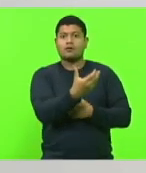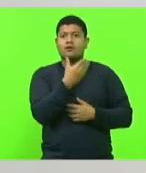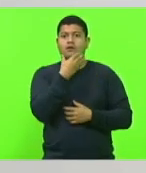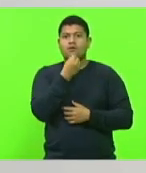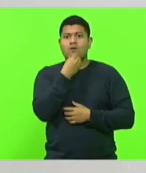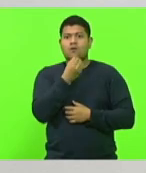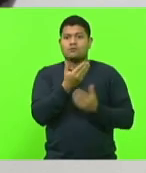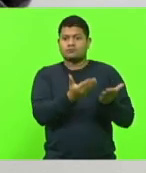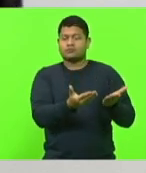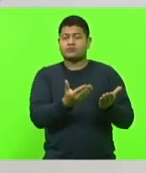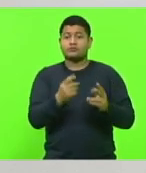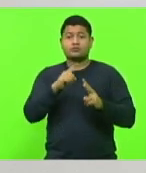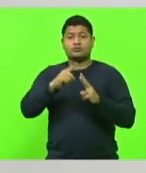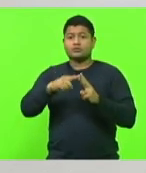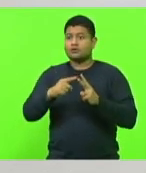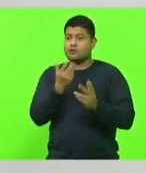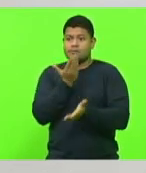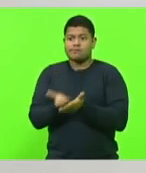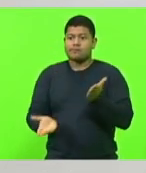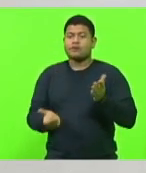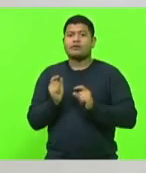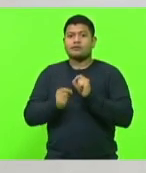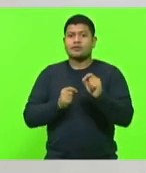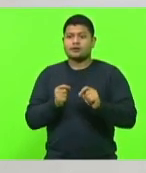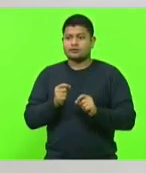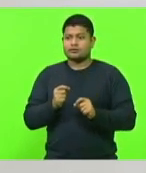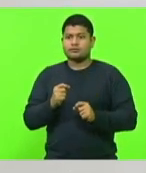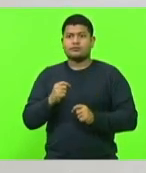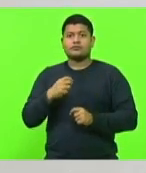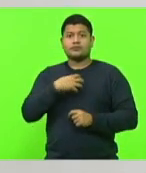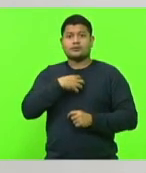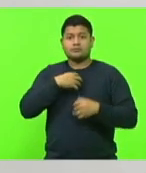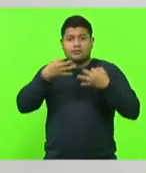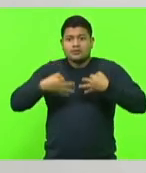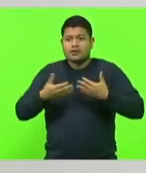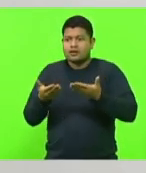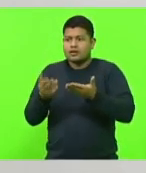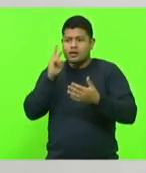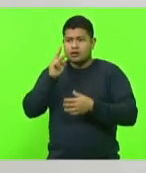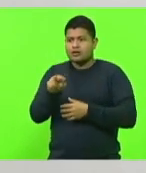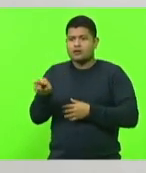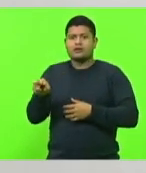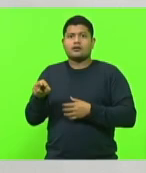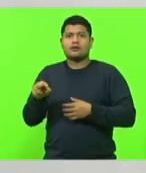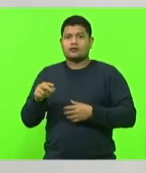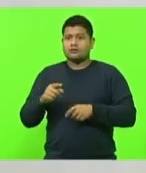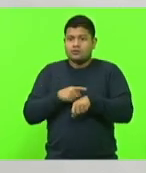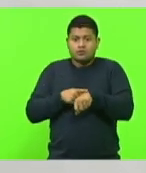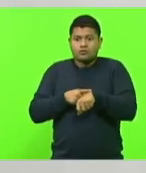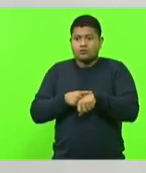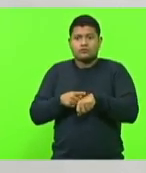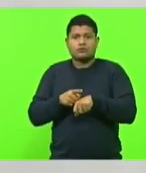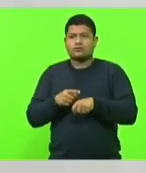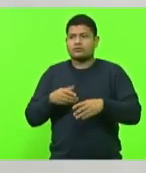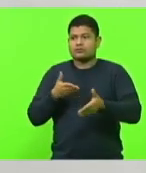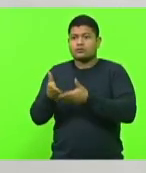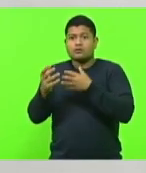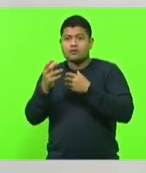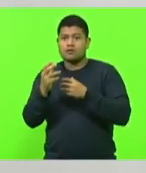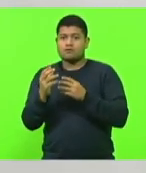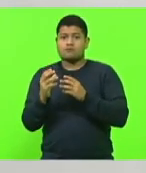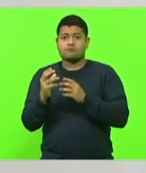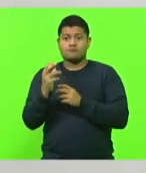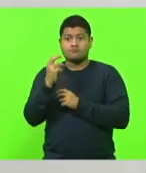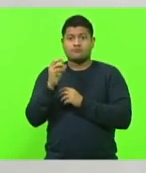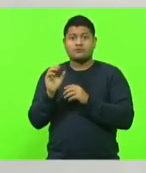inocência, viram que estavam nus. E quando viram que estavam nus, correram para se esconder. E diz a Bíblia